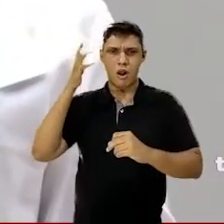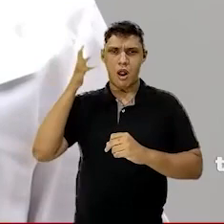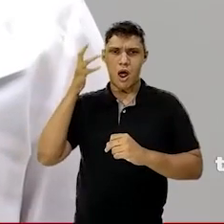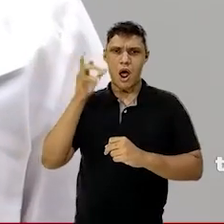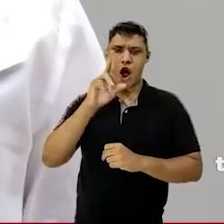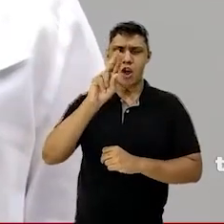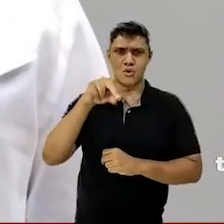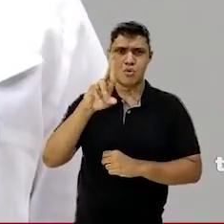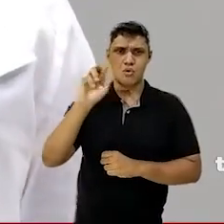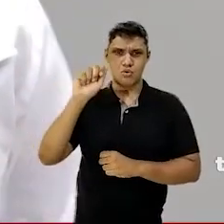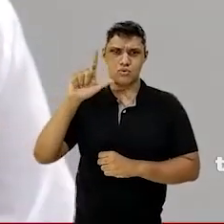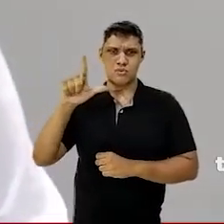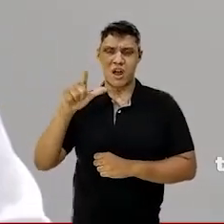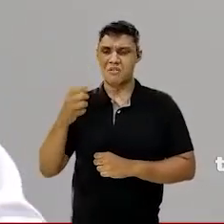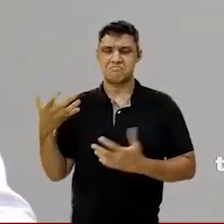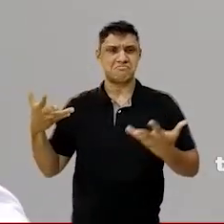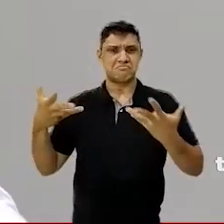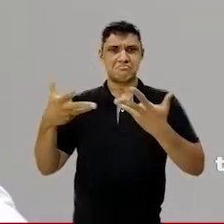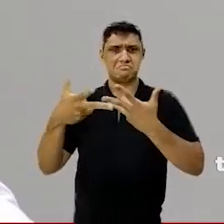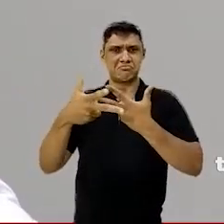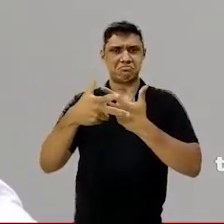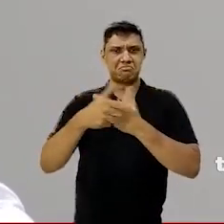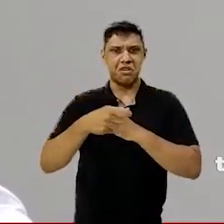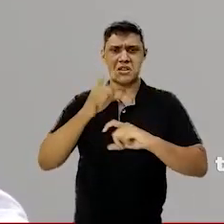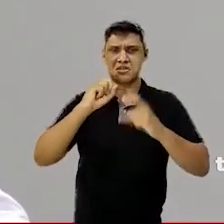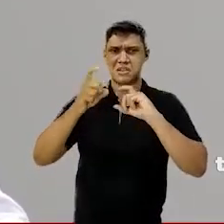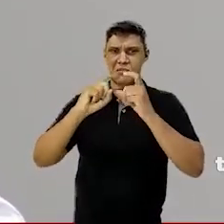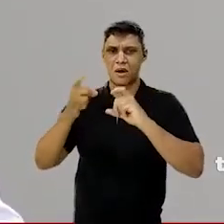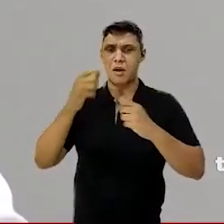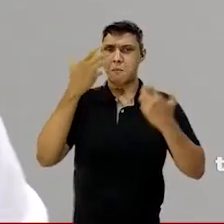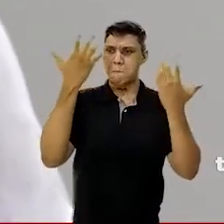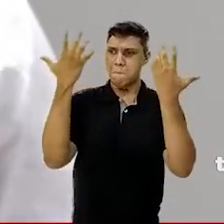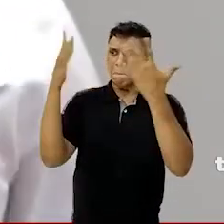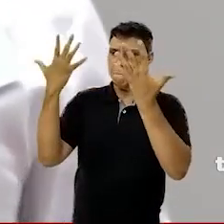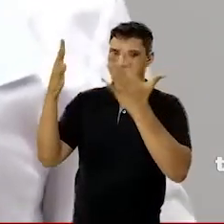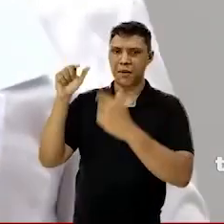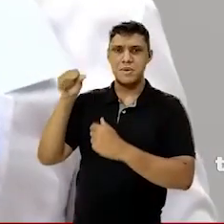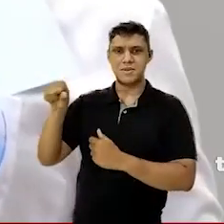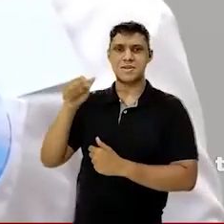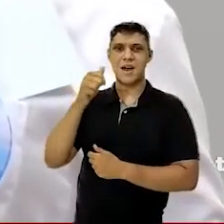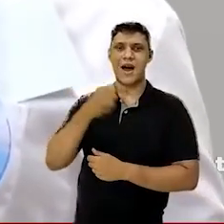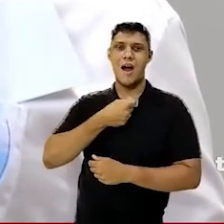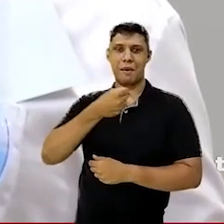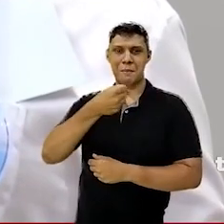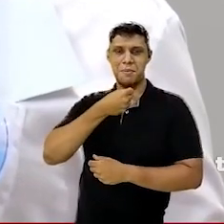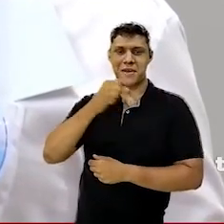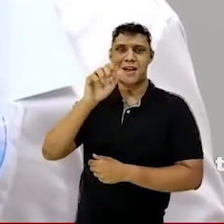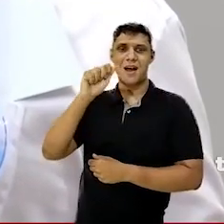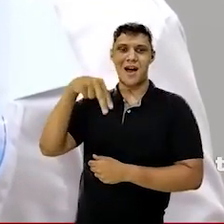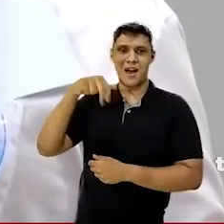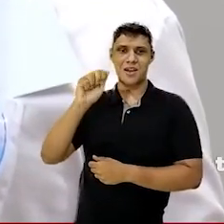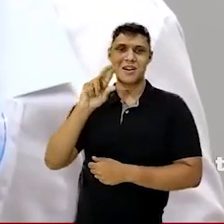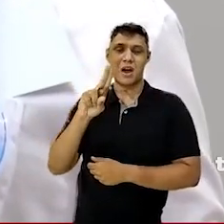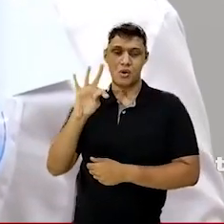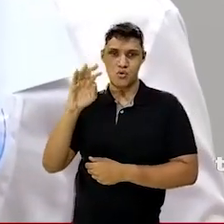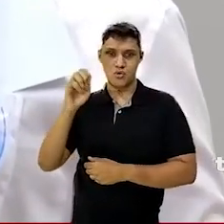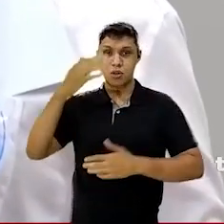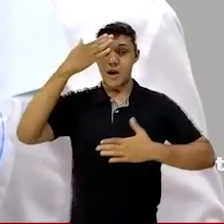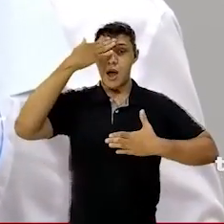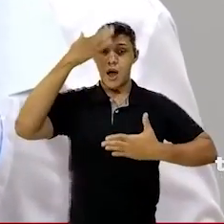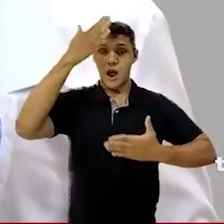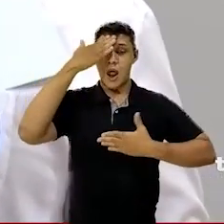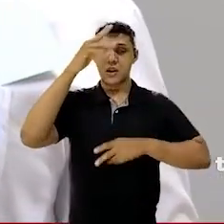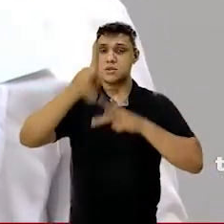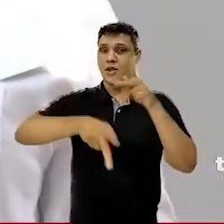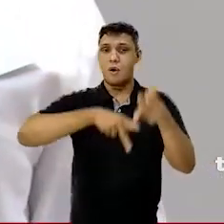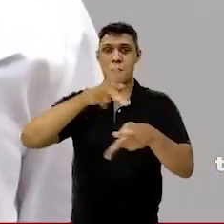pelo brilhante debate, parabenizar a nossa mediadora, Ana Ruth Dantas, agradecer ao povo de Caicó, que